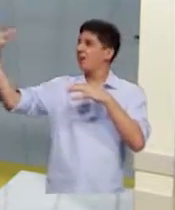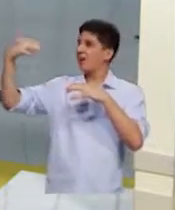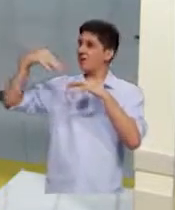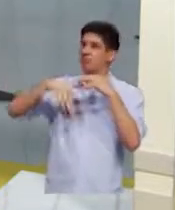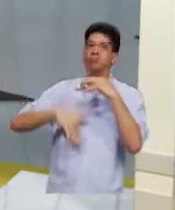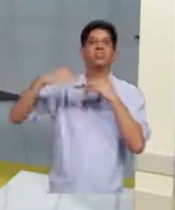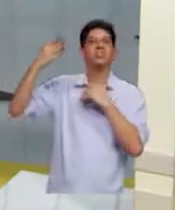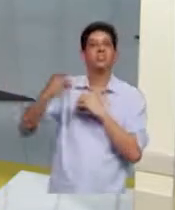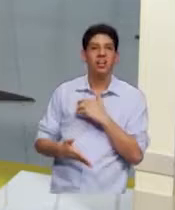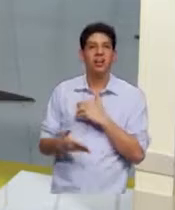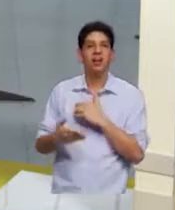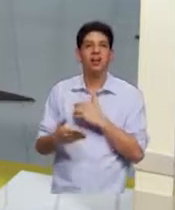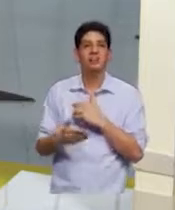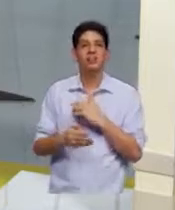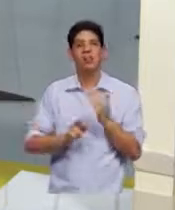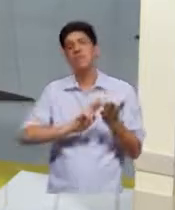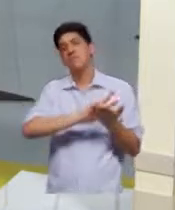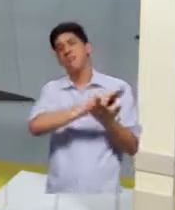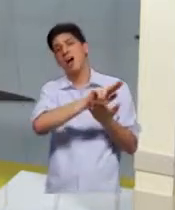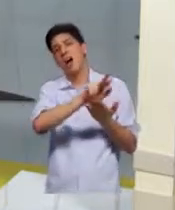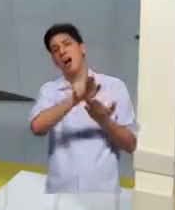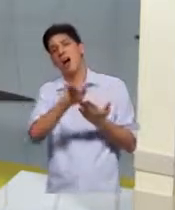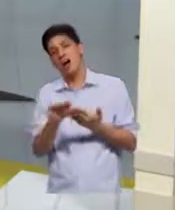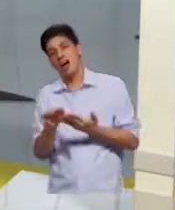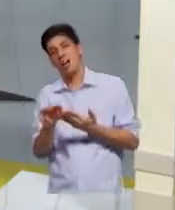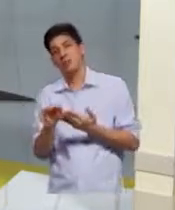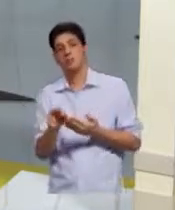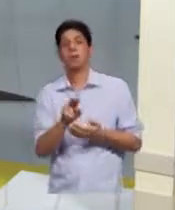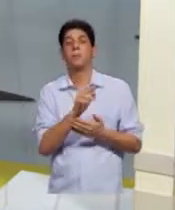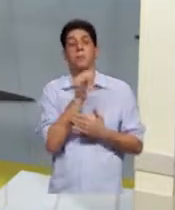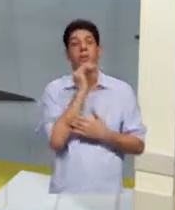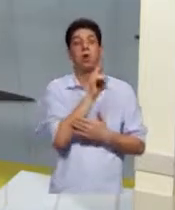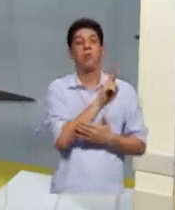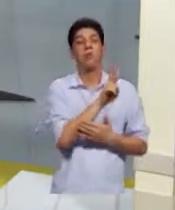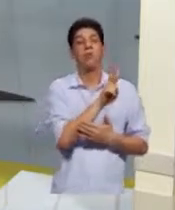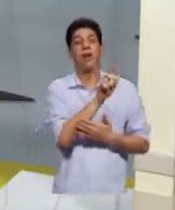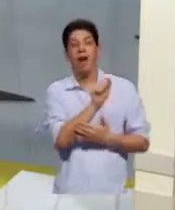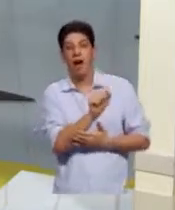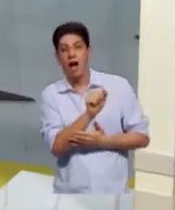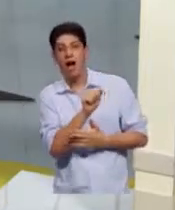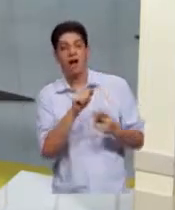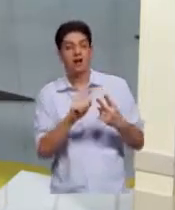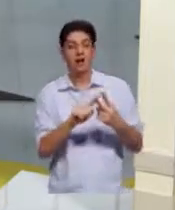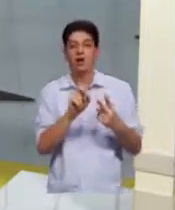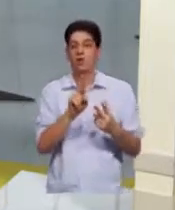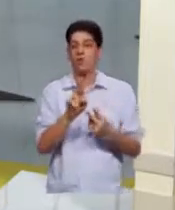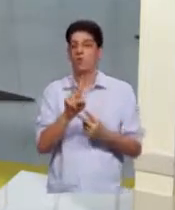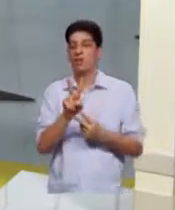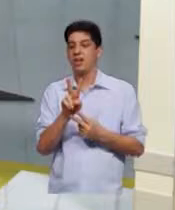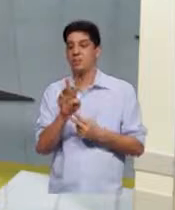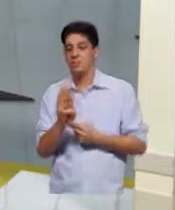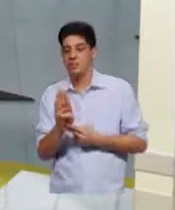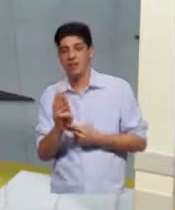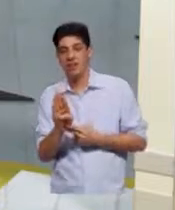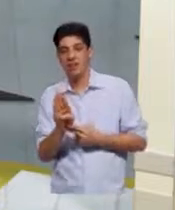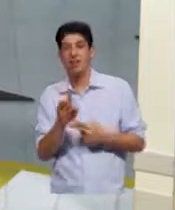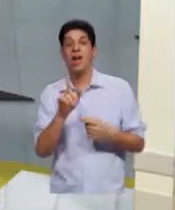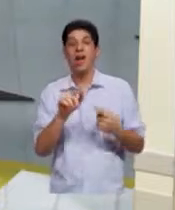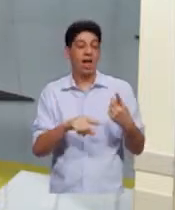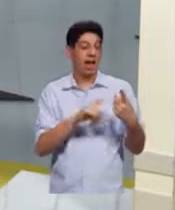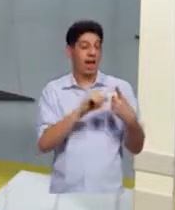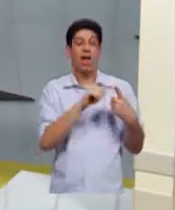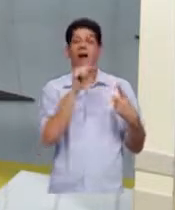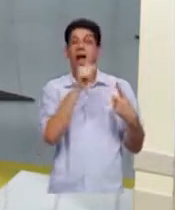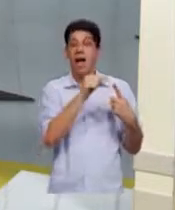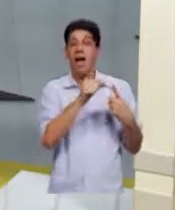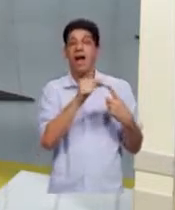UVB, UVC. O VA, eu falei também na aula passada, que são os raios ultravioletas que incidem